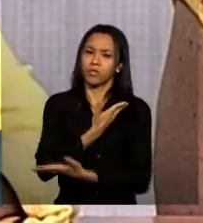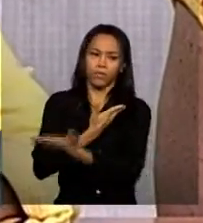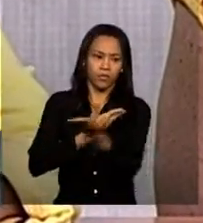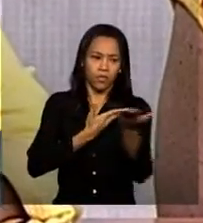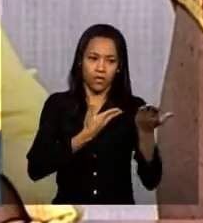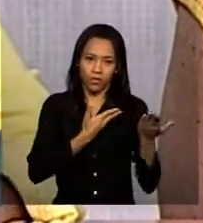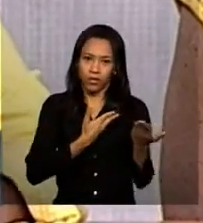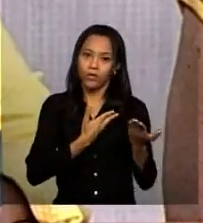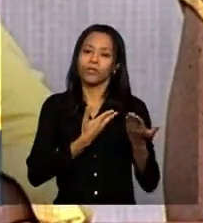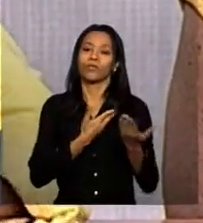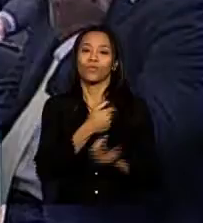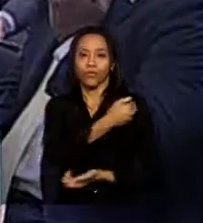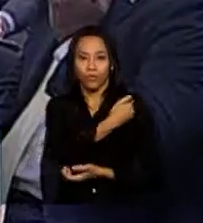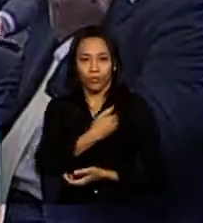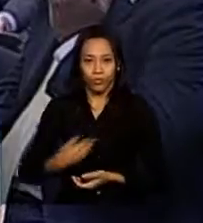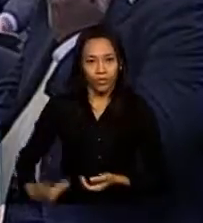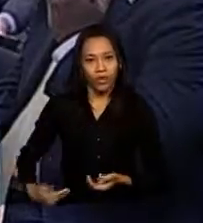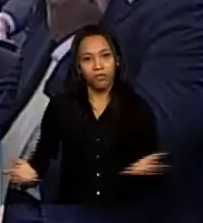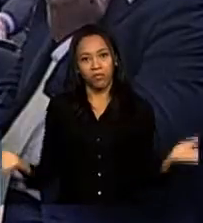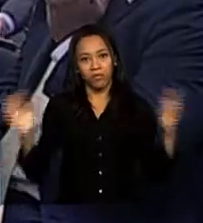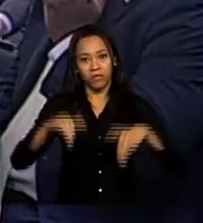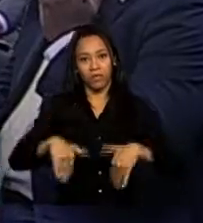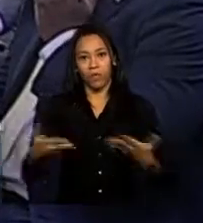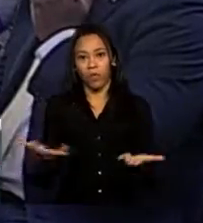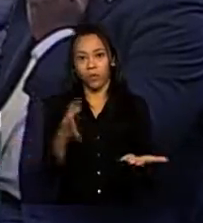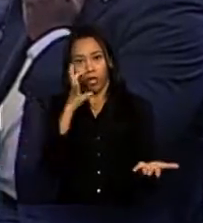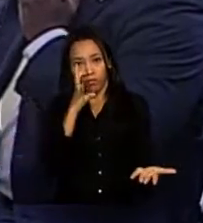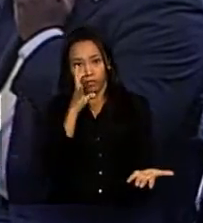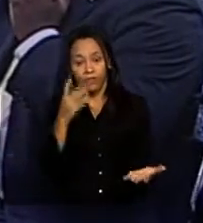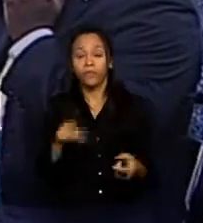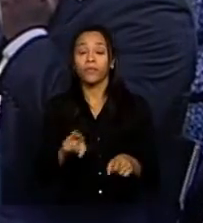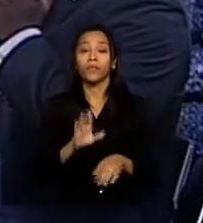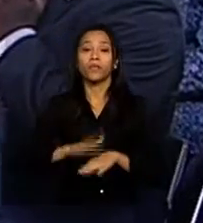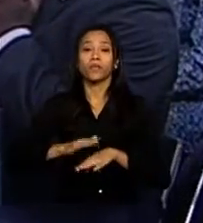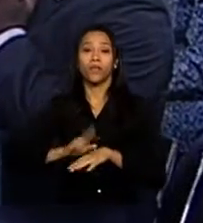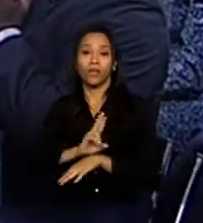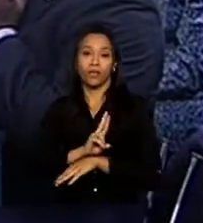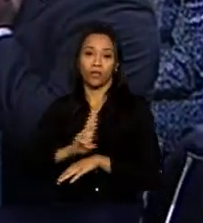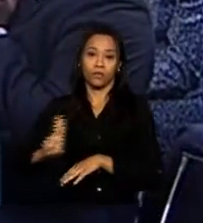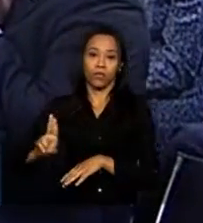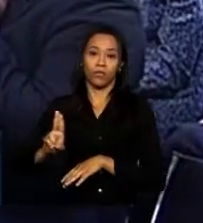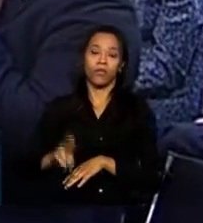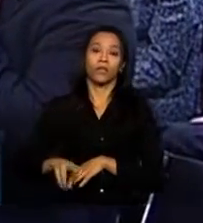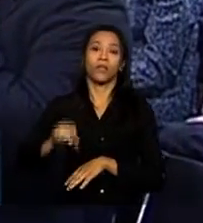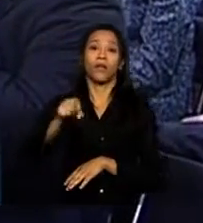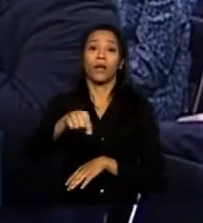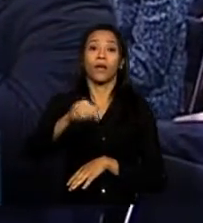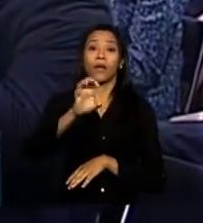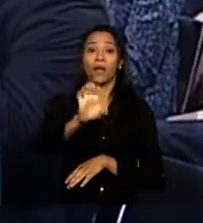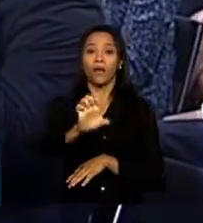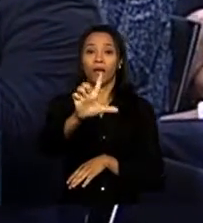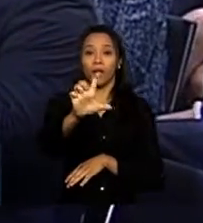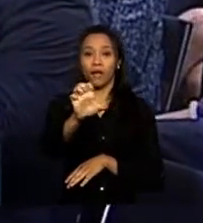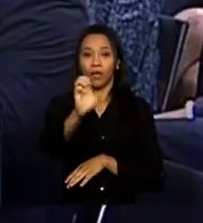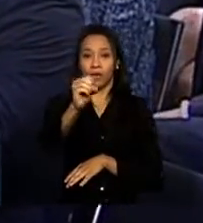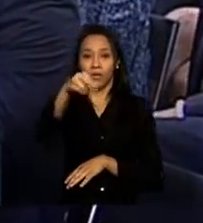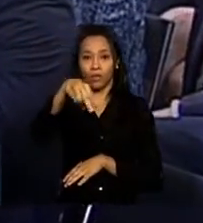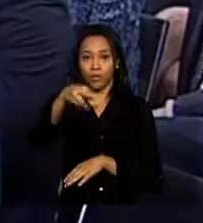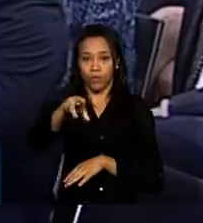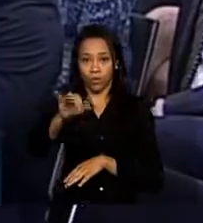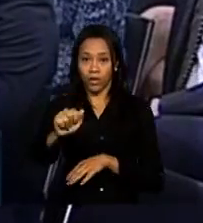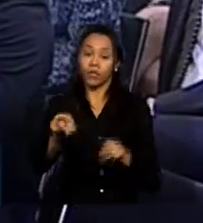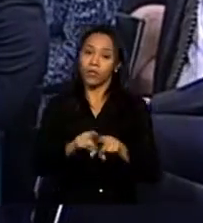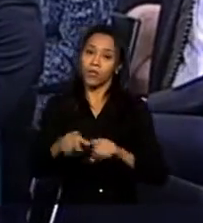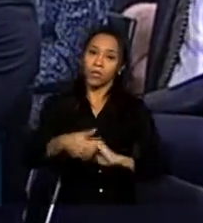aqui prestigiando esse evento. Em nome da ministra Eleonora Menicucci, queria cumprimentar a ministra